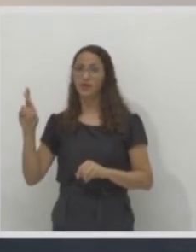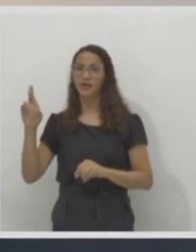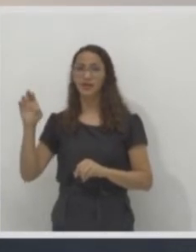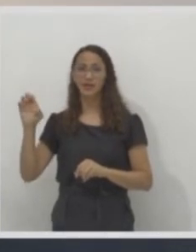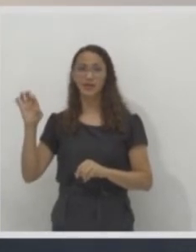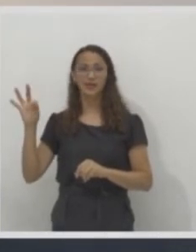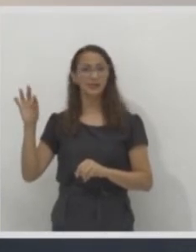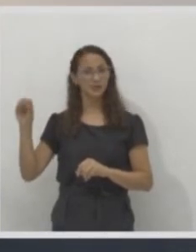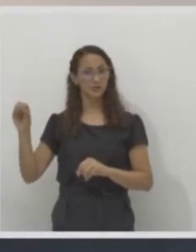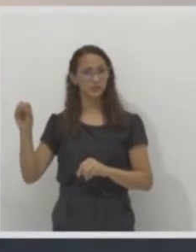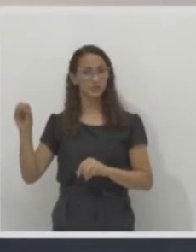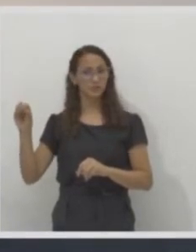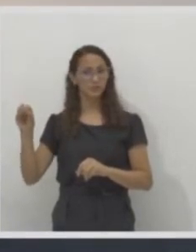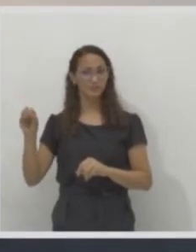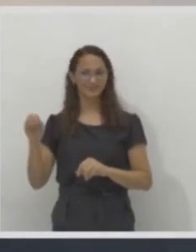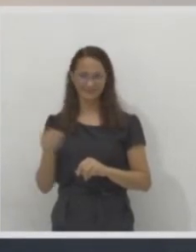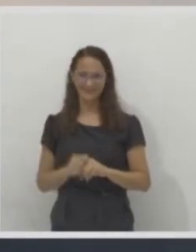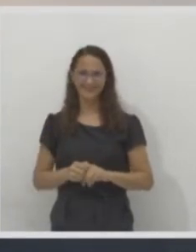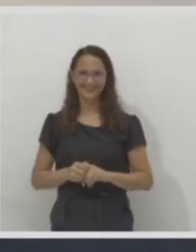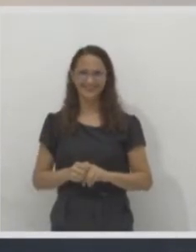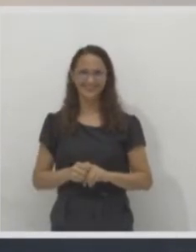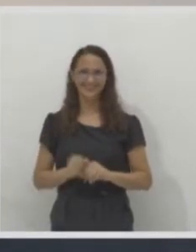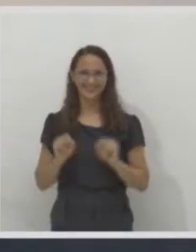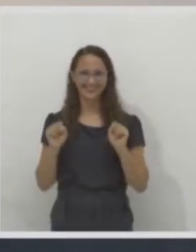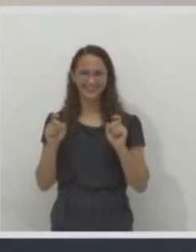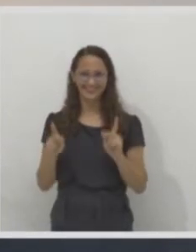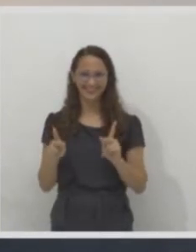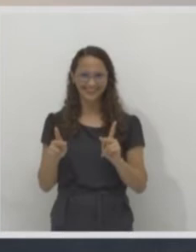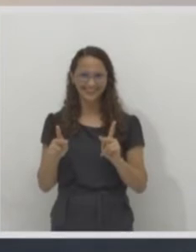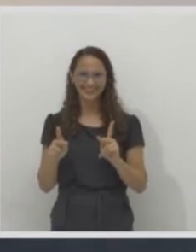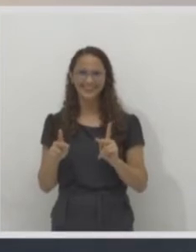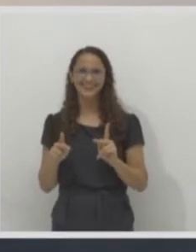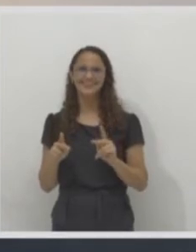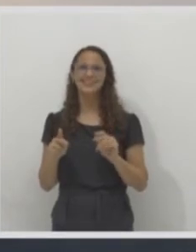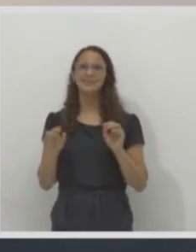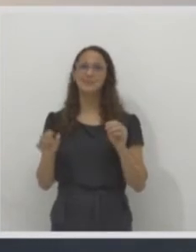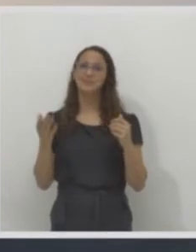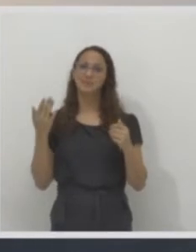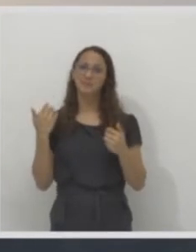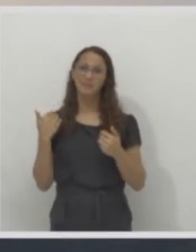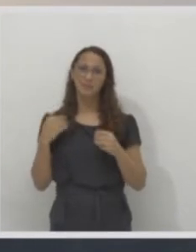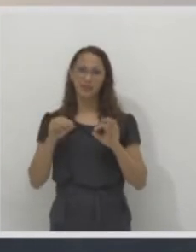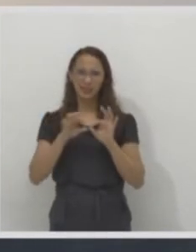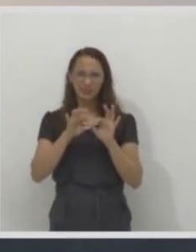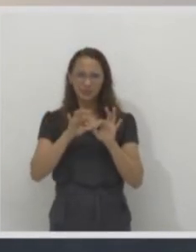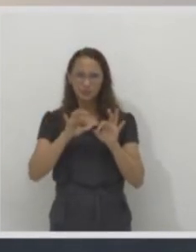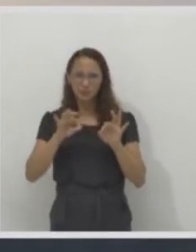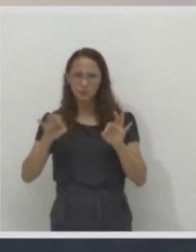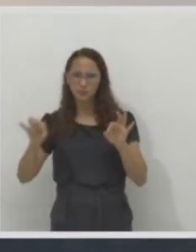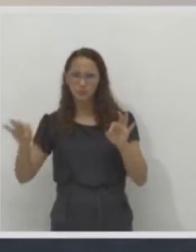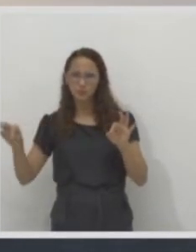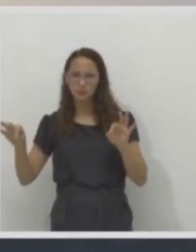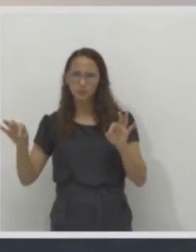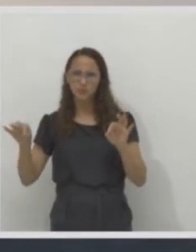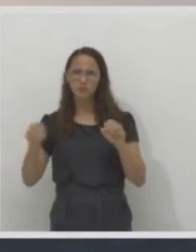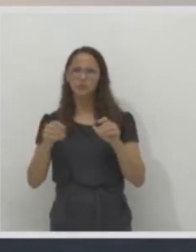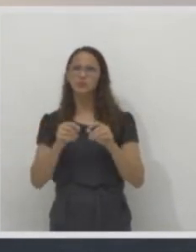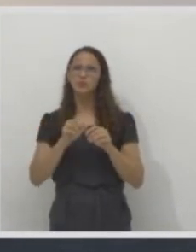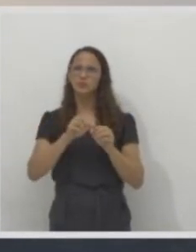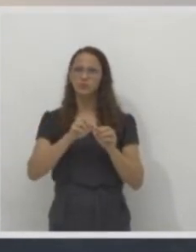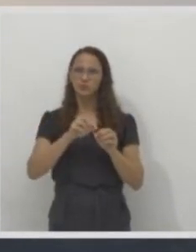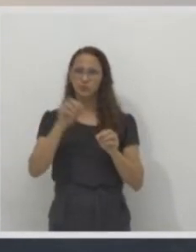tá? Então, para que vocês possam perceber que quando eu tenho segmentos de reta se abrindo ou